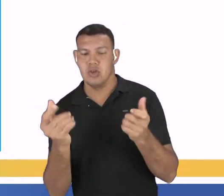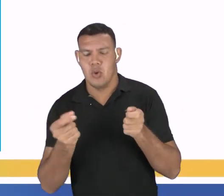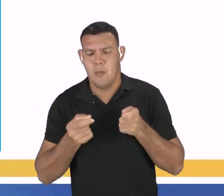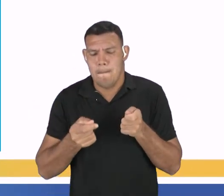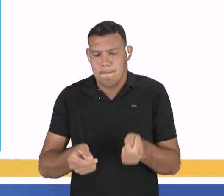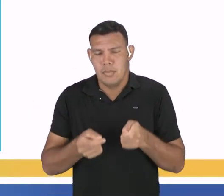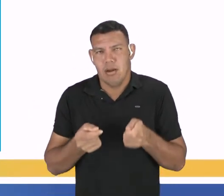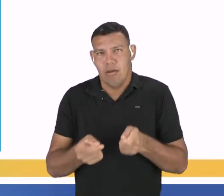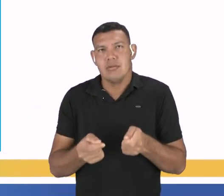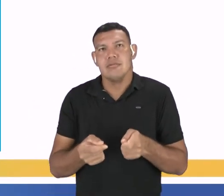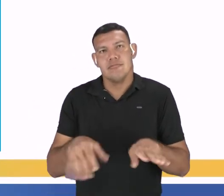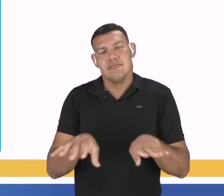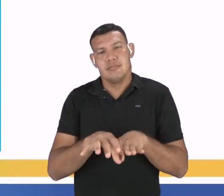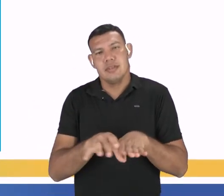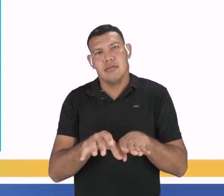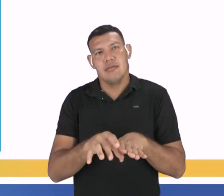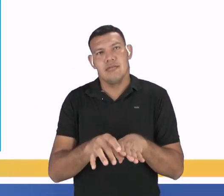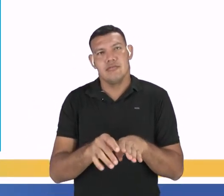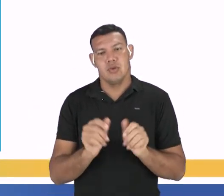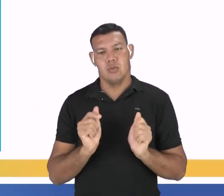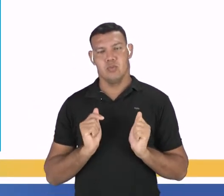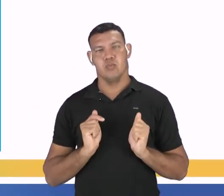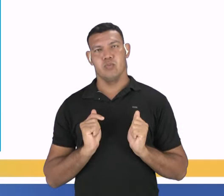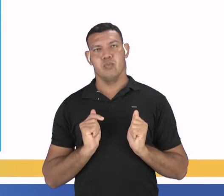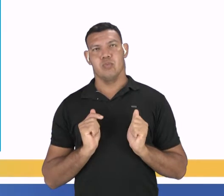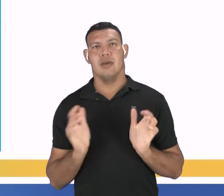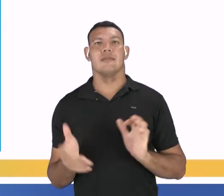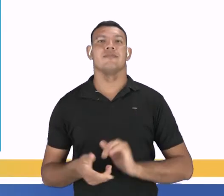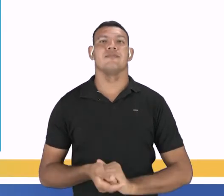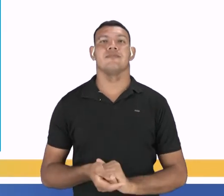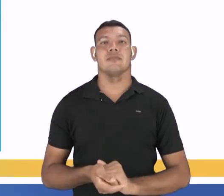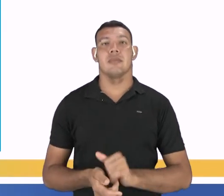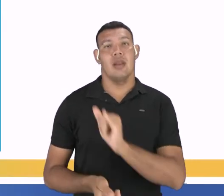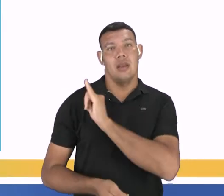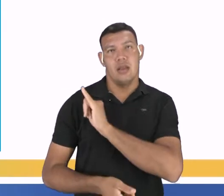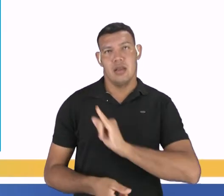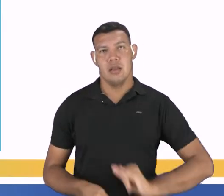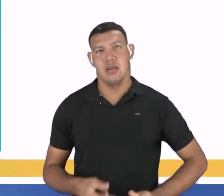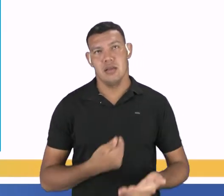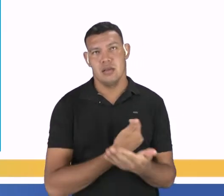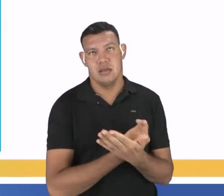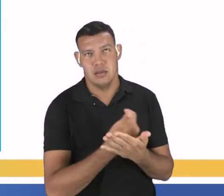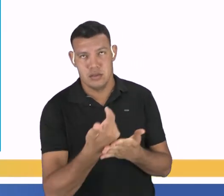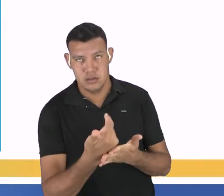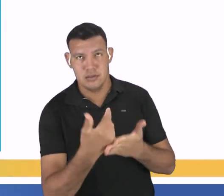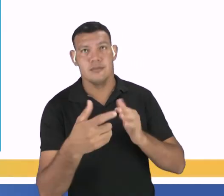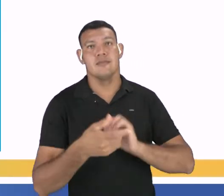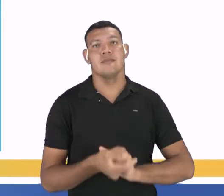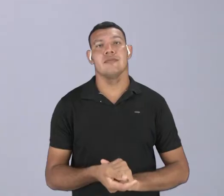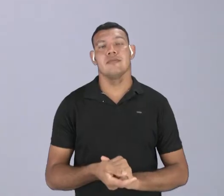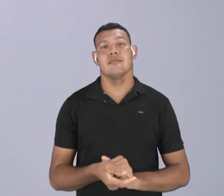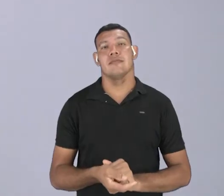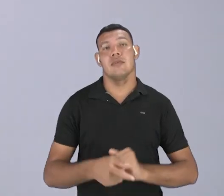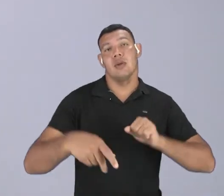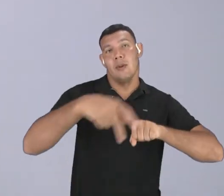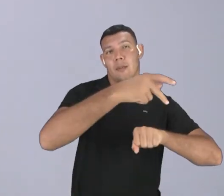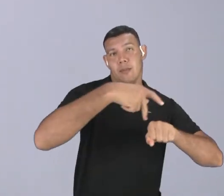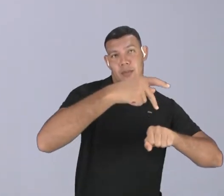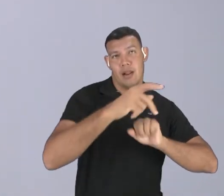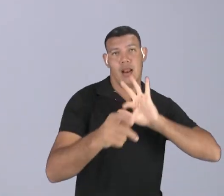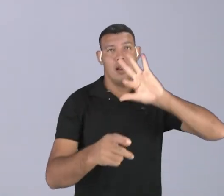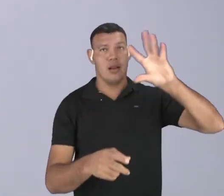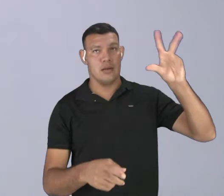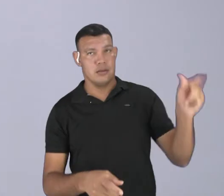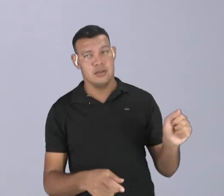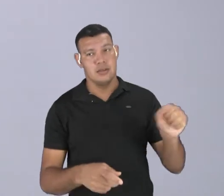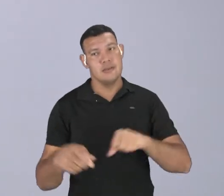dominados. Então, há sim uma reação imperialista, contra o imperialismo, na verdade, tanto dos países africanos quanto